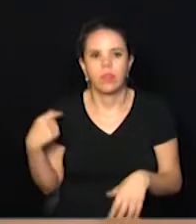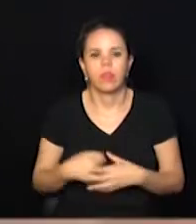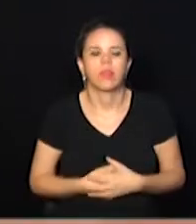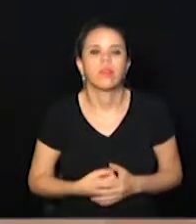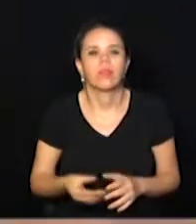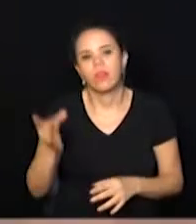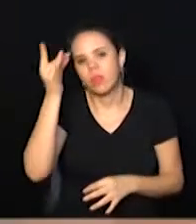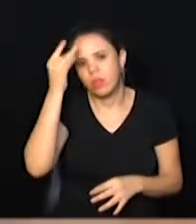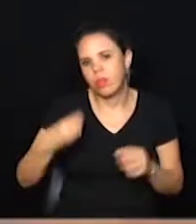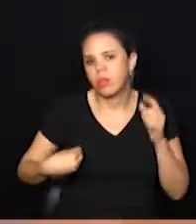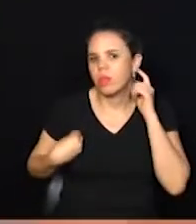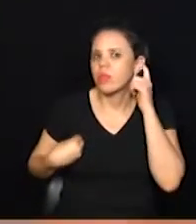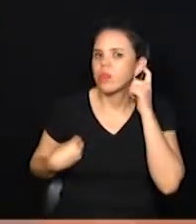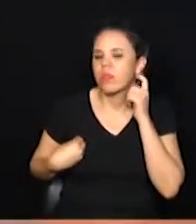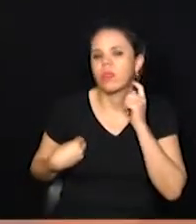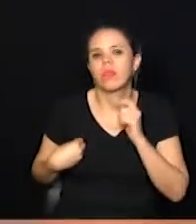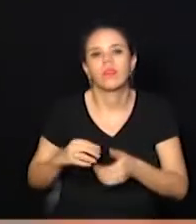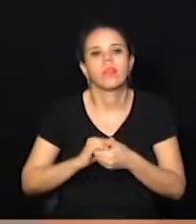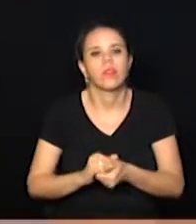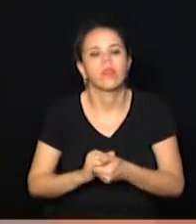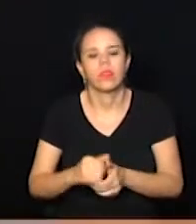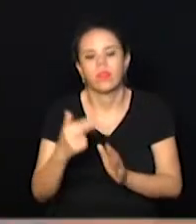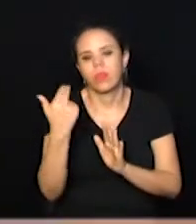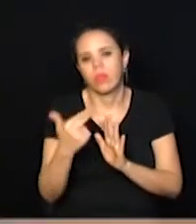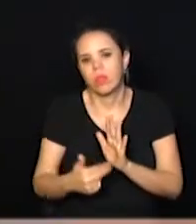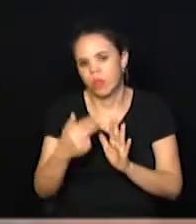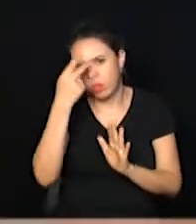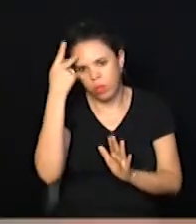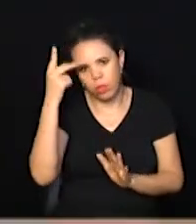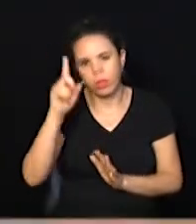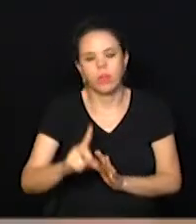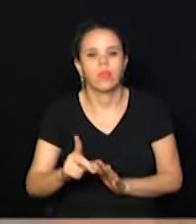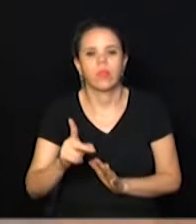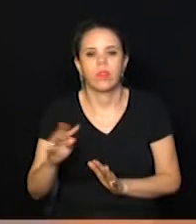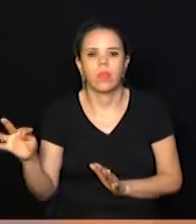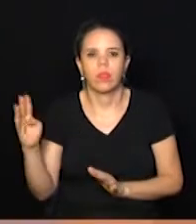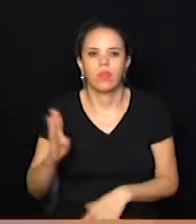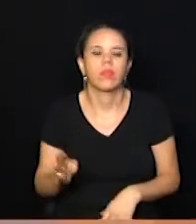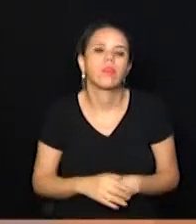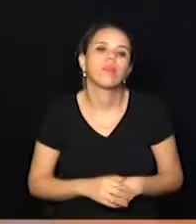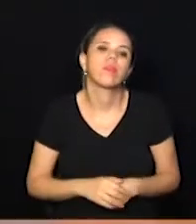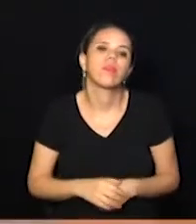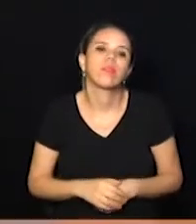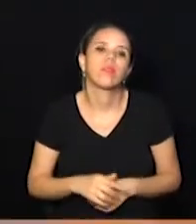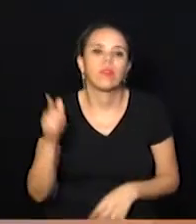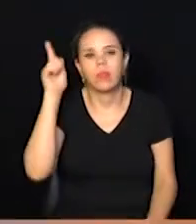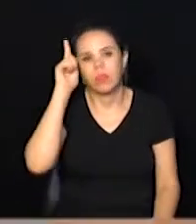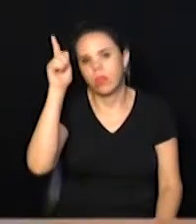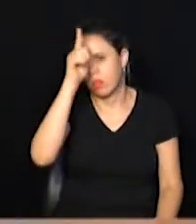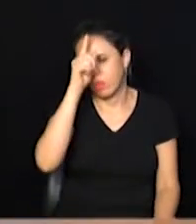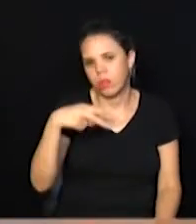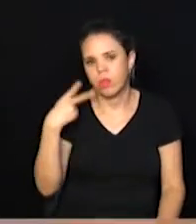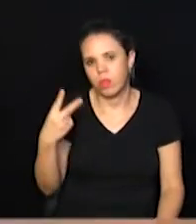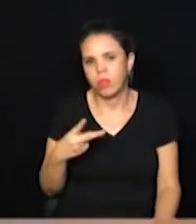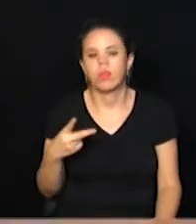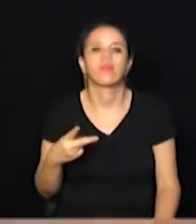marcou muito a nossa vida. Cumprimentar o Gilmar, aqui representando a direção nacional do PT, cumprimentar o Gustavo Peta, que é nosso vereador do